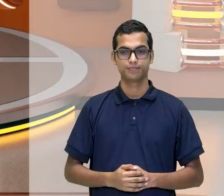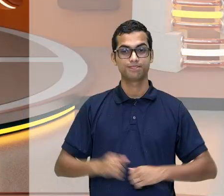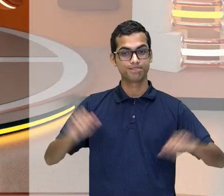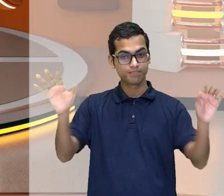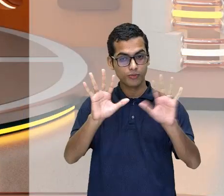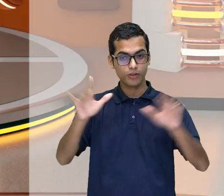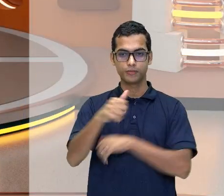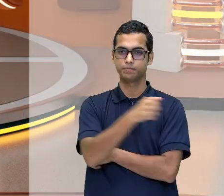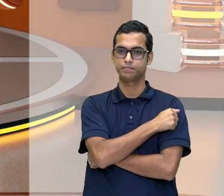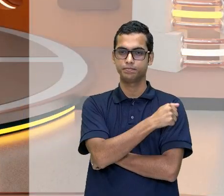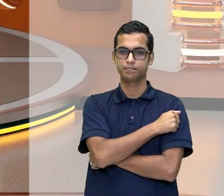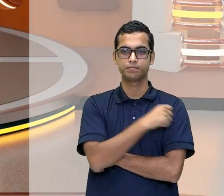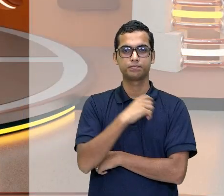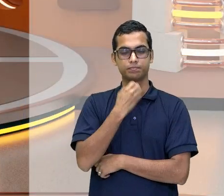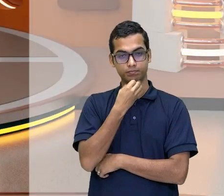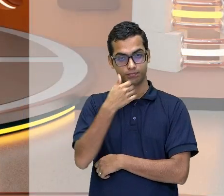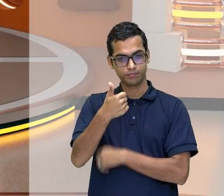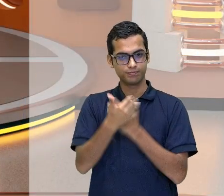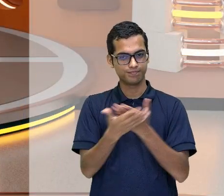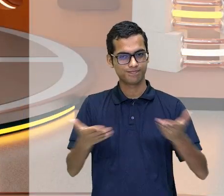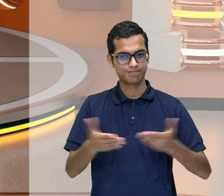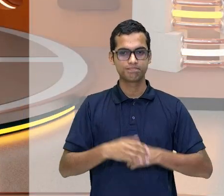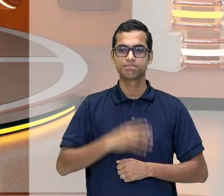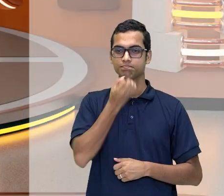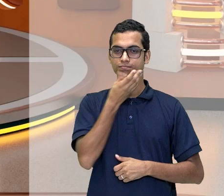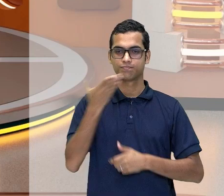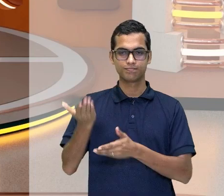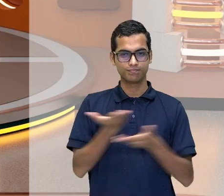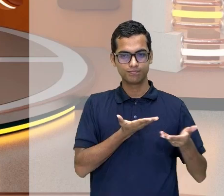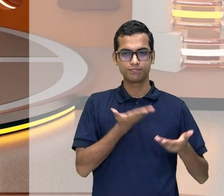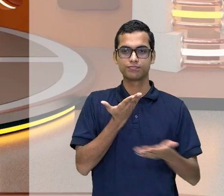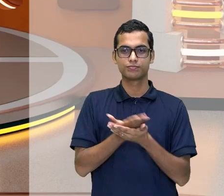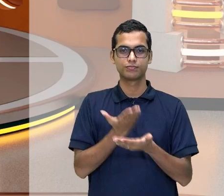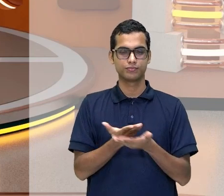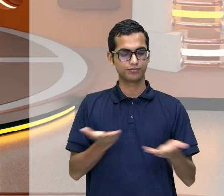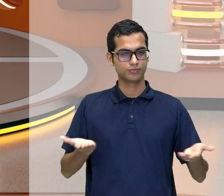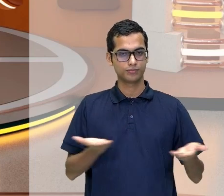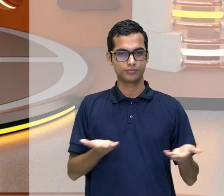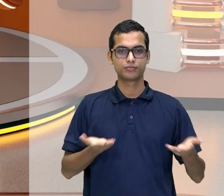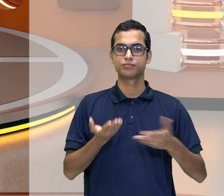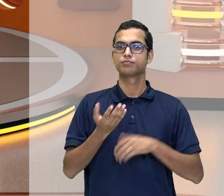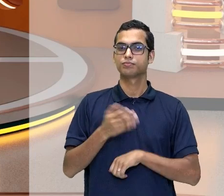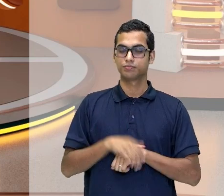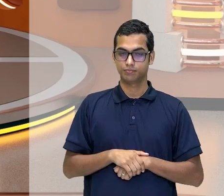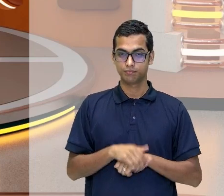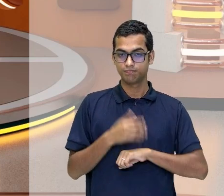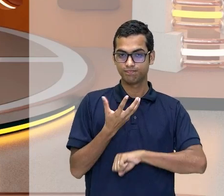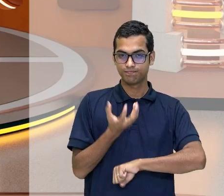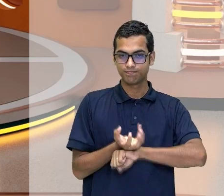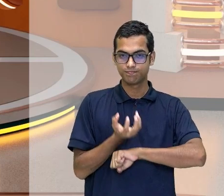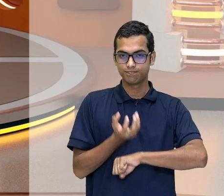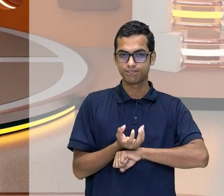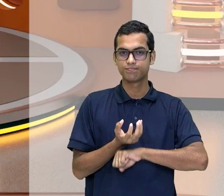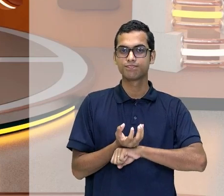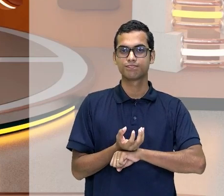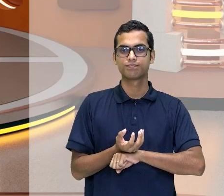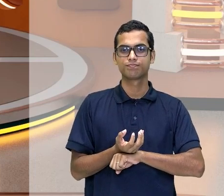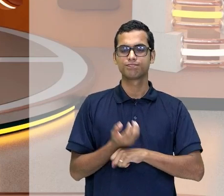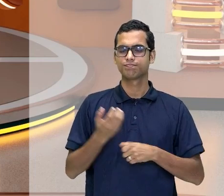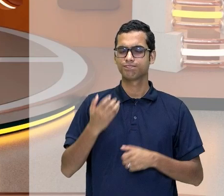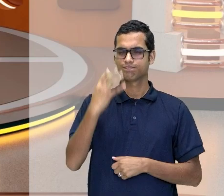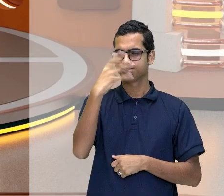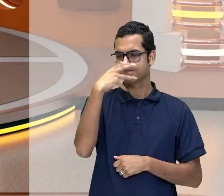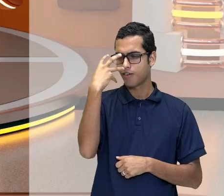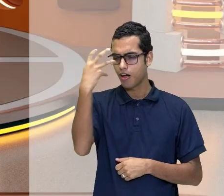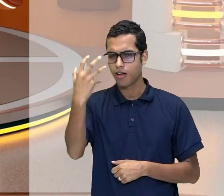Olá, meus queridos alunos, tudo bem com vocês? Sejam muito bem-vindos a mais uma aula desse que é um componente mais apaixonante e